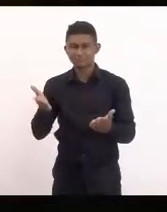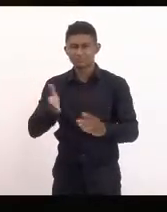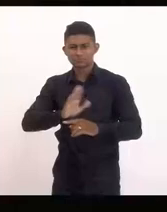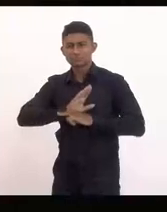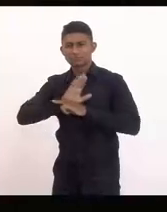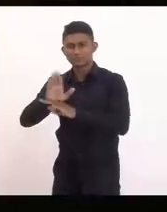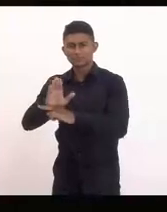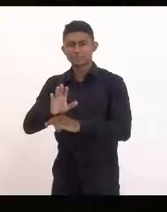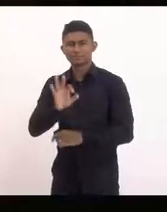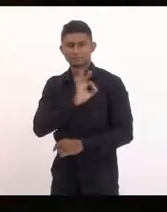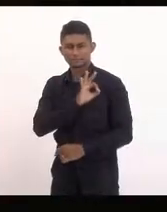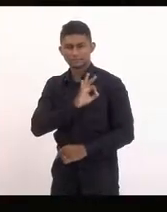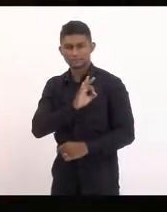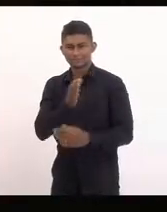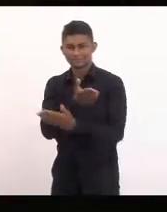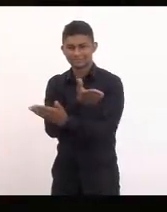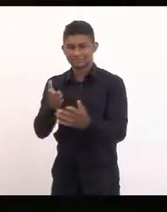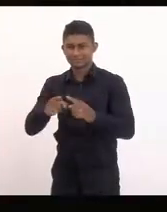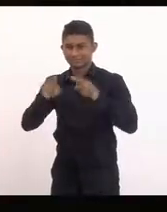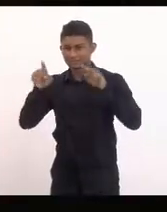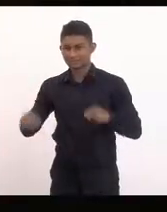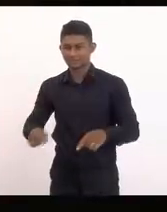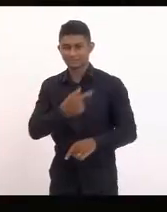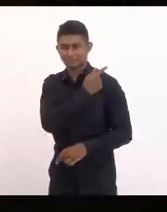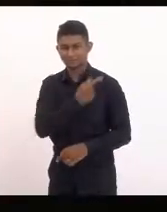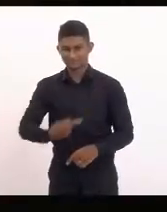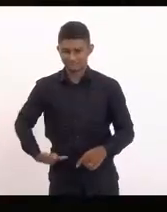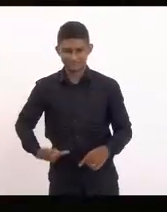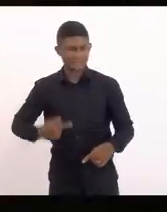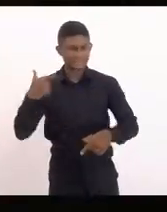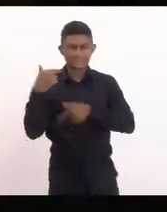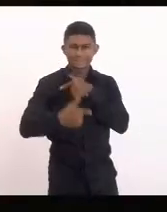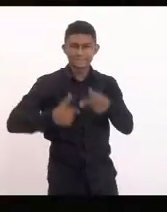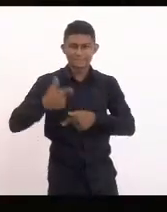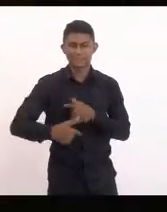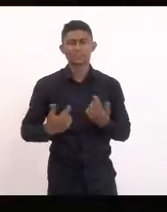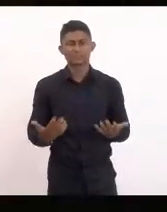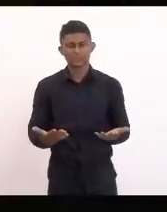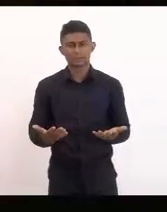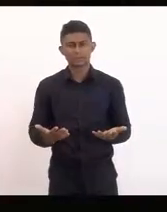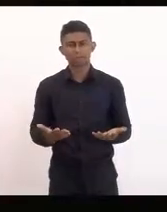e daquelas que estão na linha de frente. Sabemos, senhor presidente,